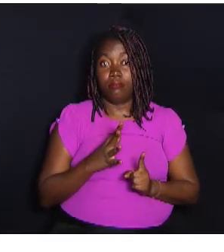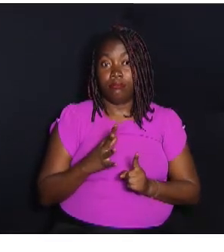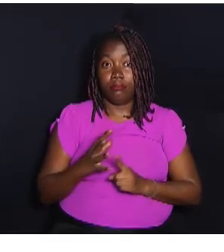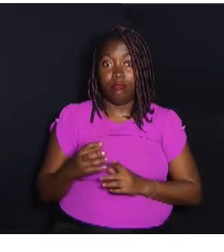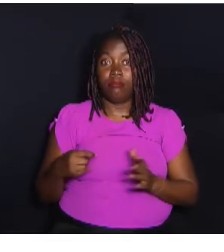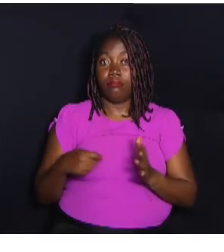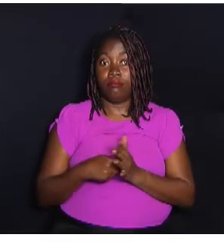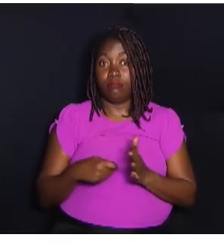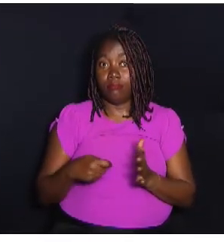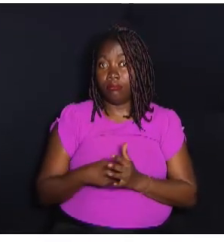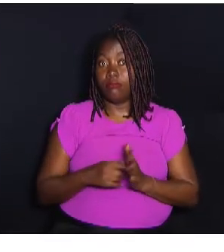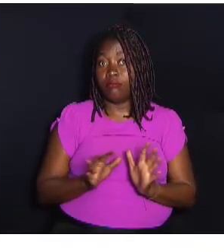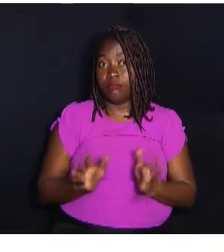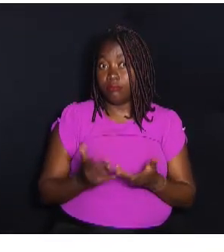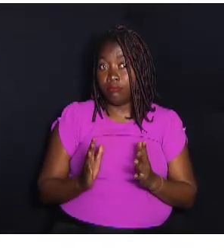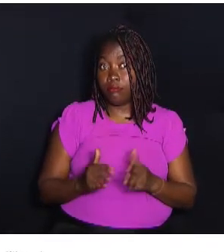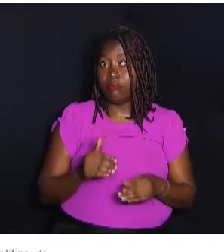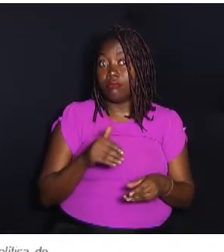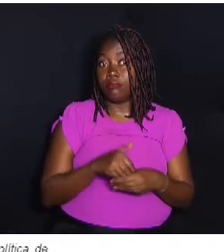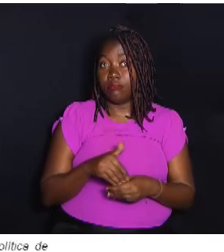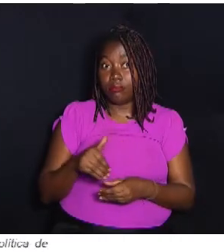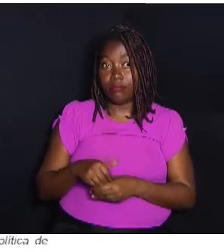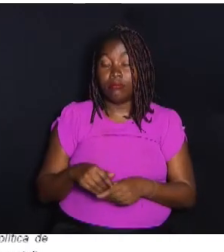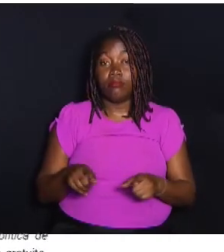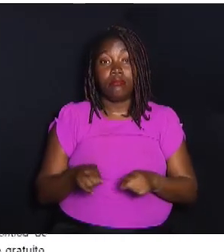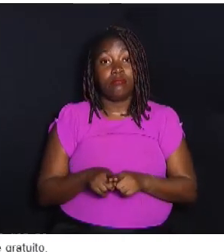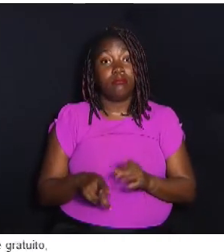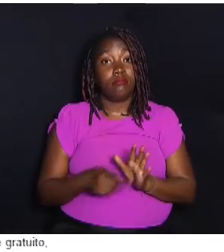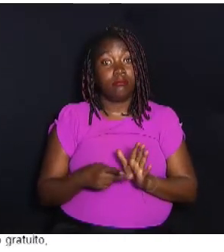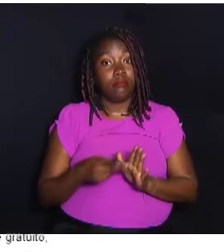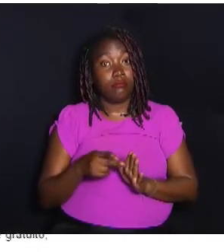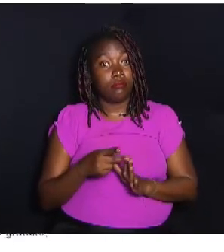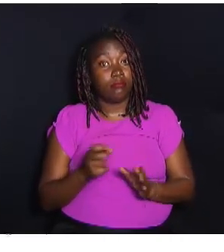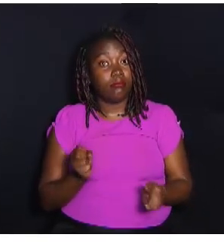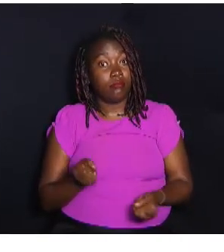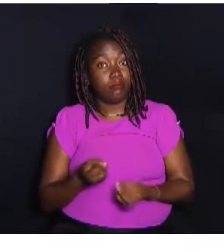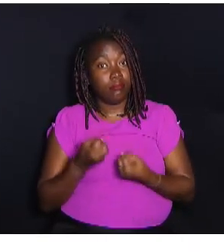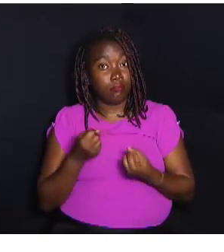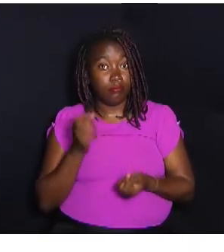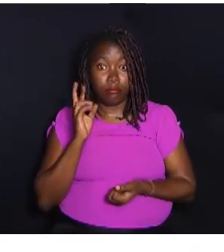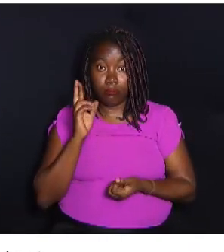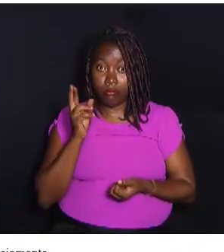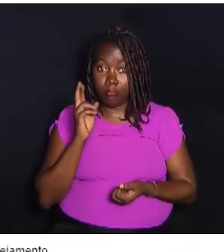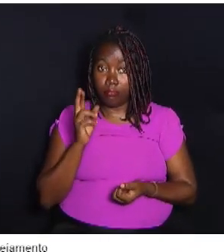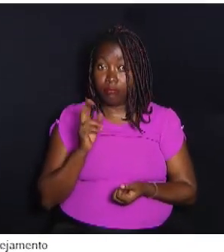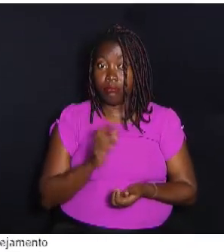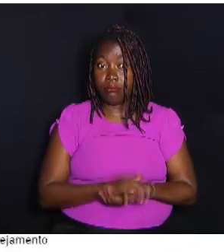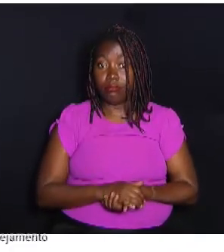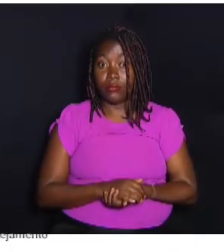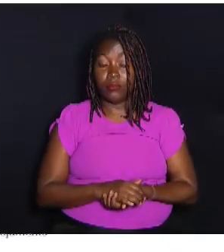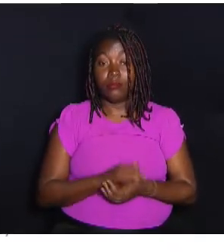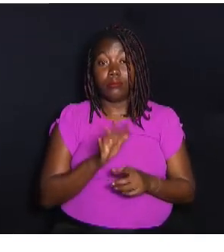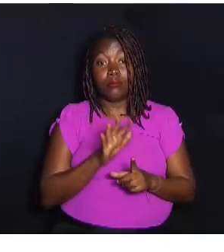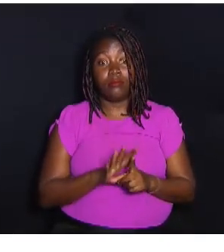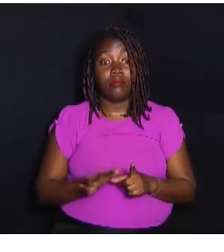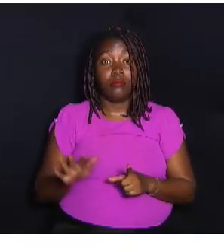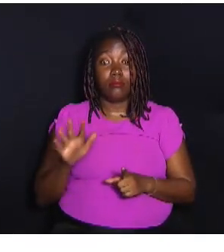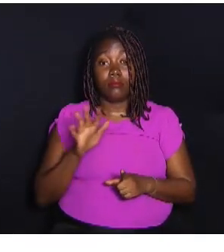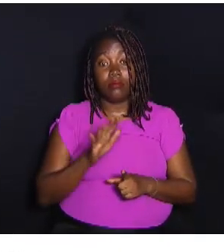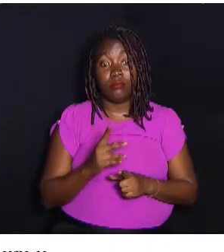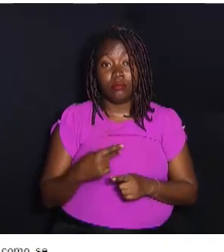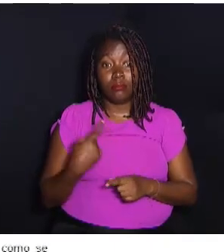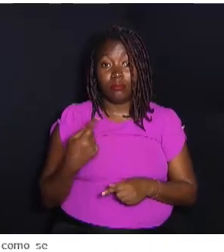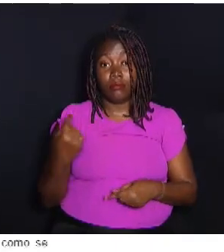engajar e encantar os eleitores. Também projeto de poder e o papel central do exercício da liderança.